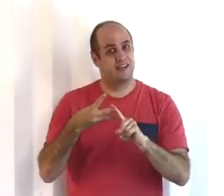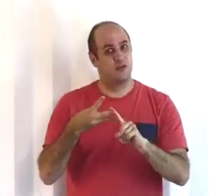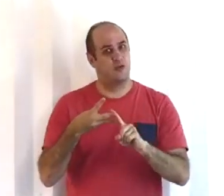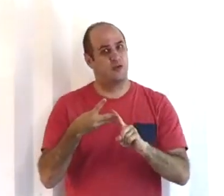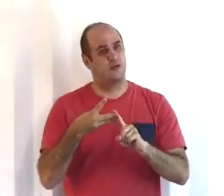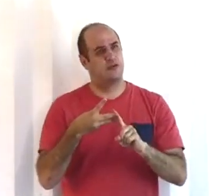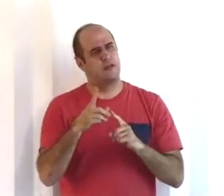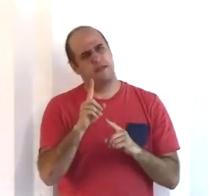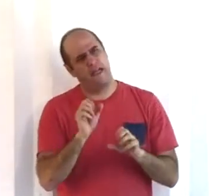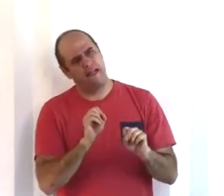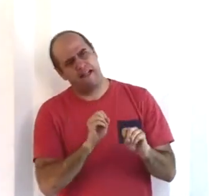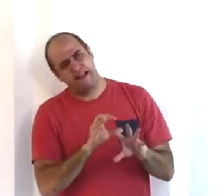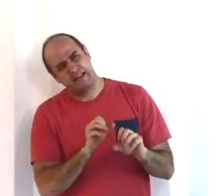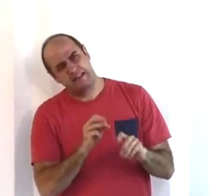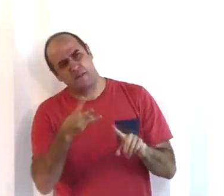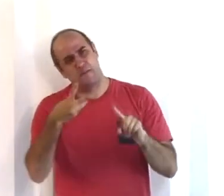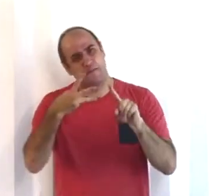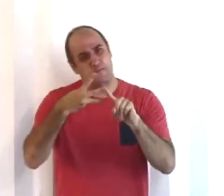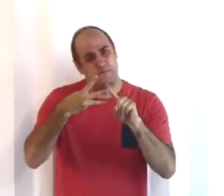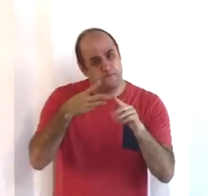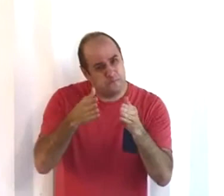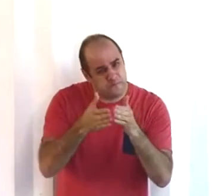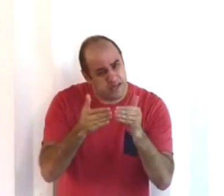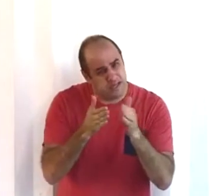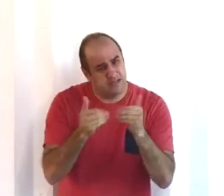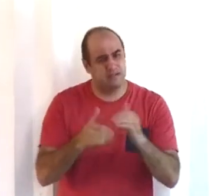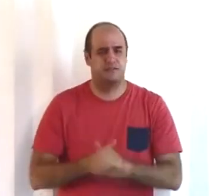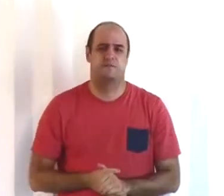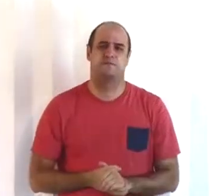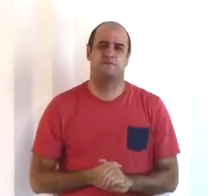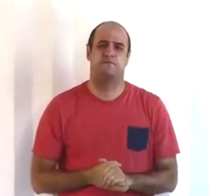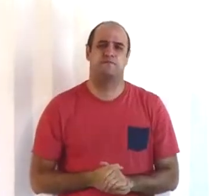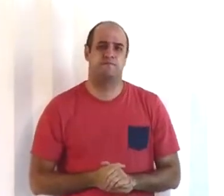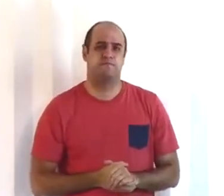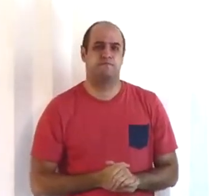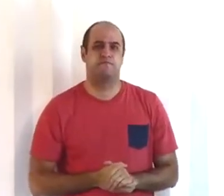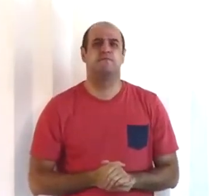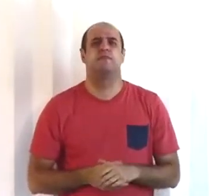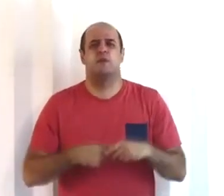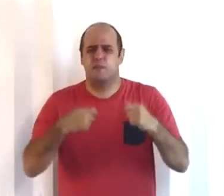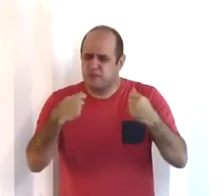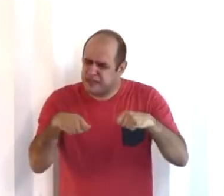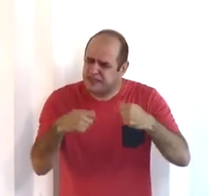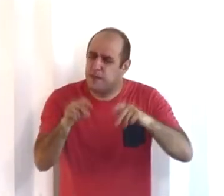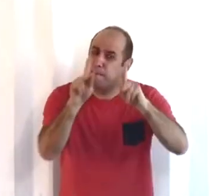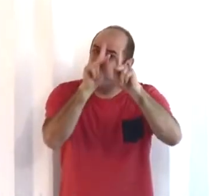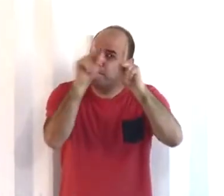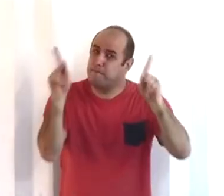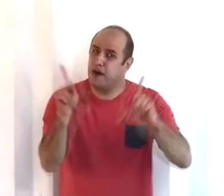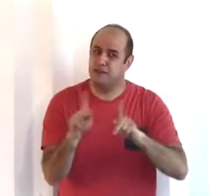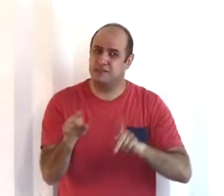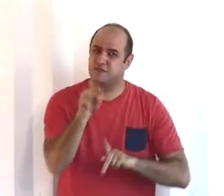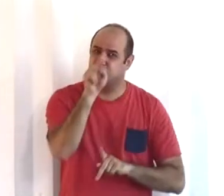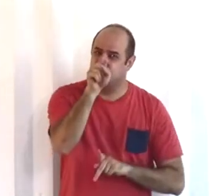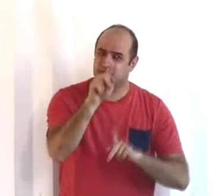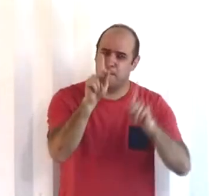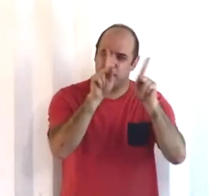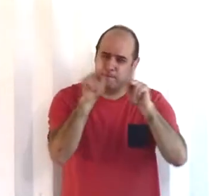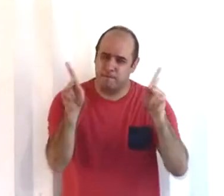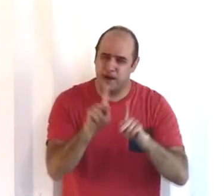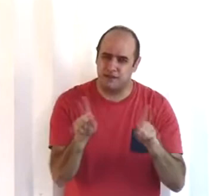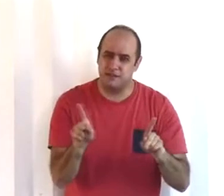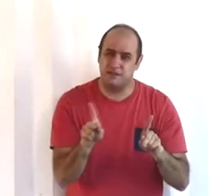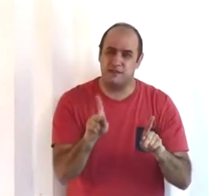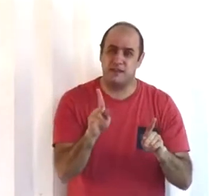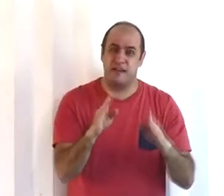uma instrução, mas é uma solicitação. Precisa ter comunhão, precisa ter paz, criança. Você precisa ter isso dentro da